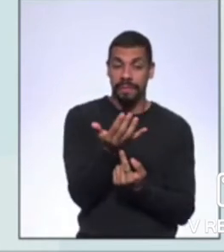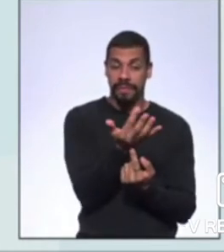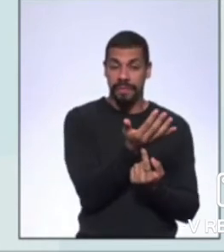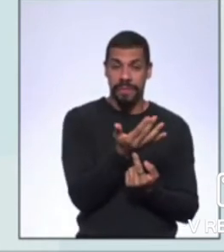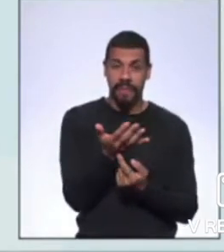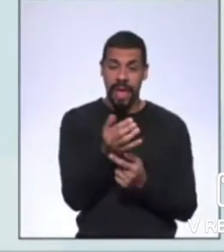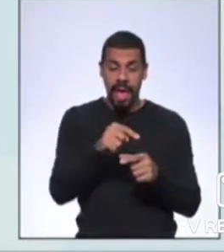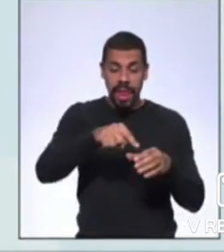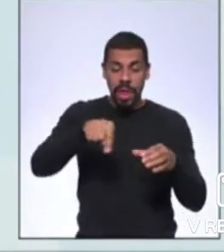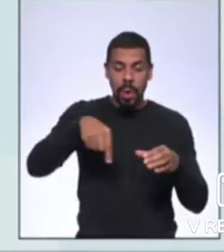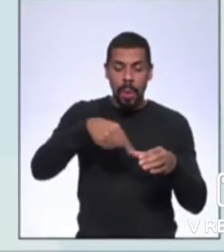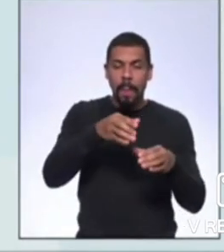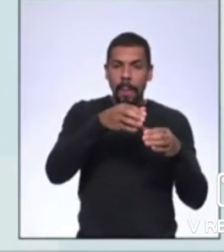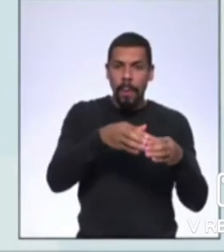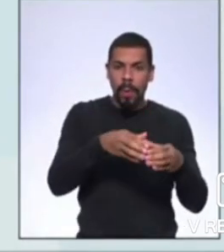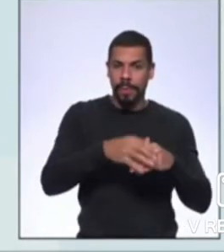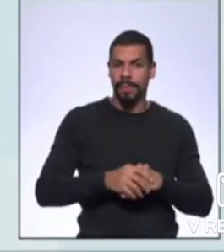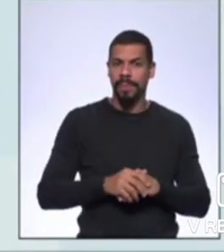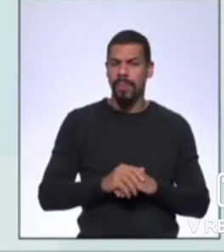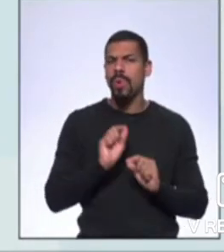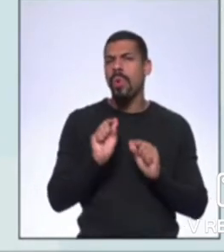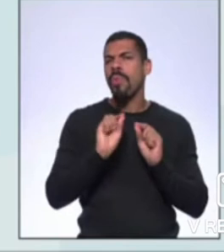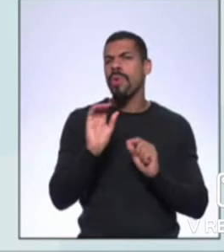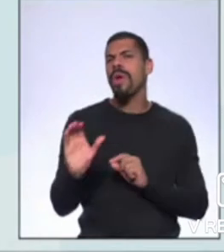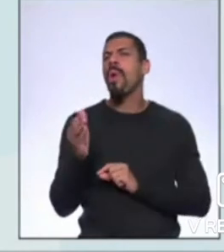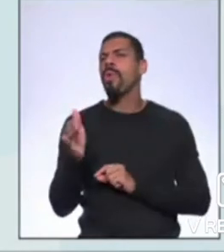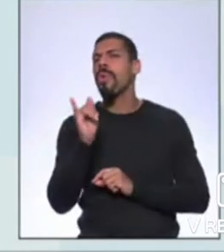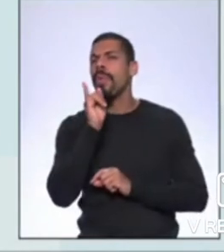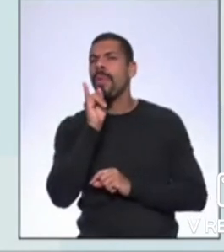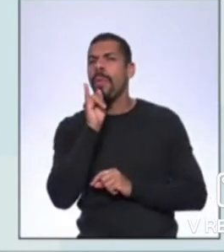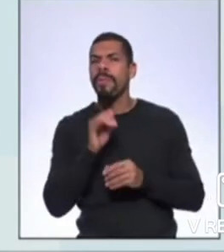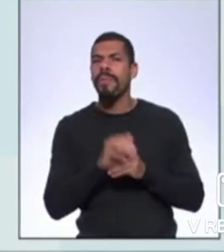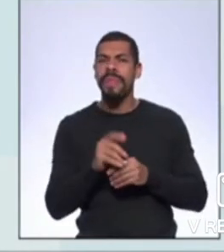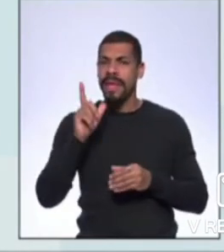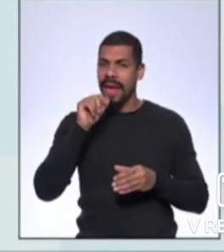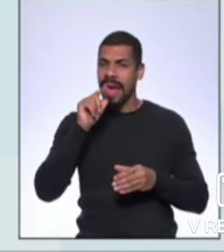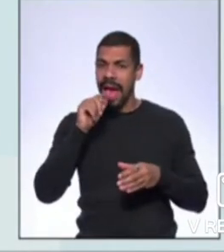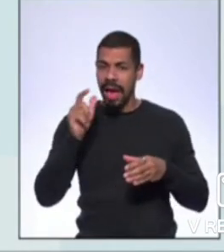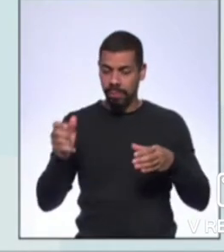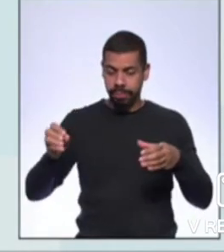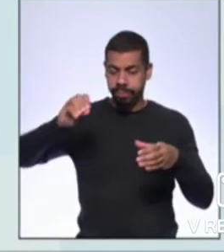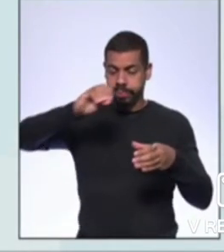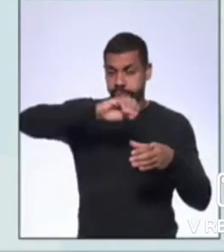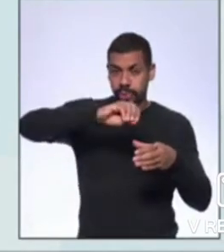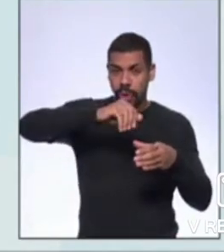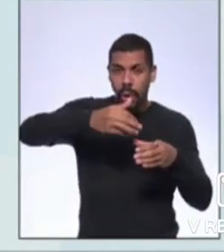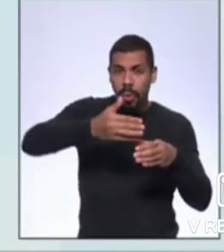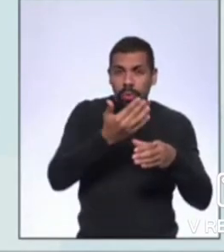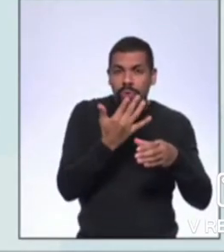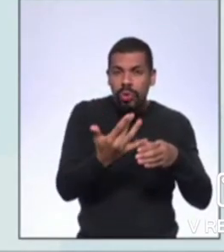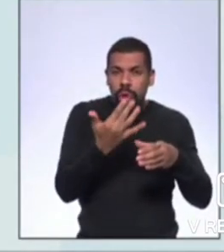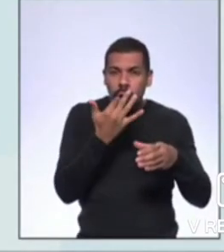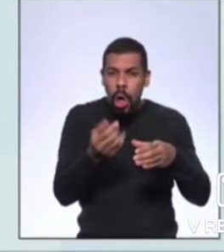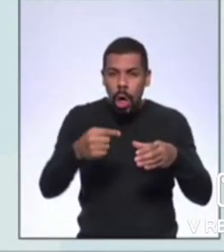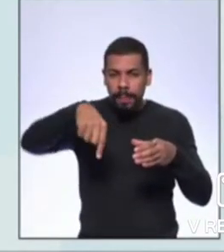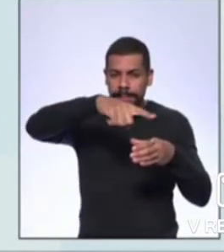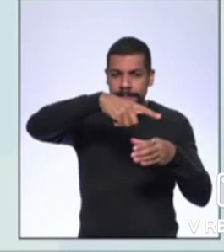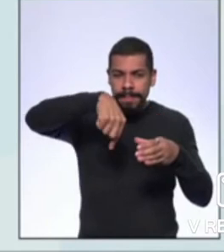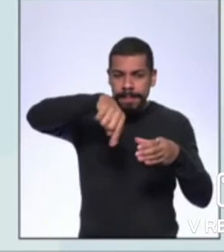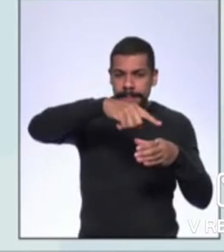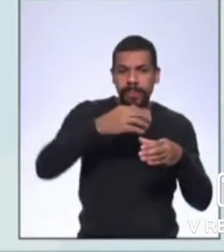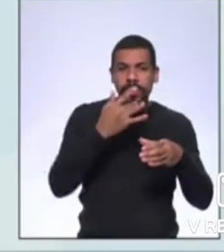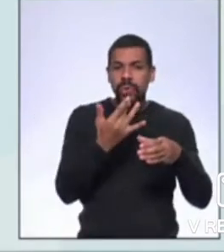transparente. E o que foi feito nesse experimento? Foi adicionado água no corante à água,